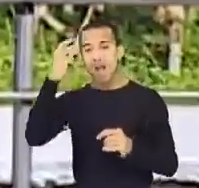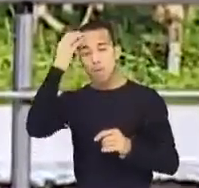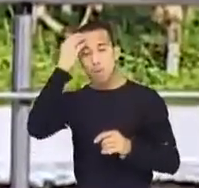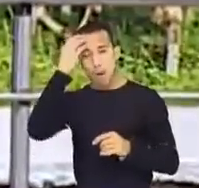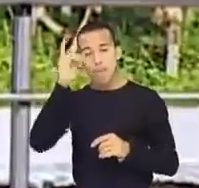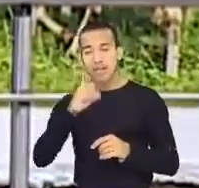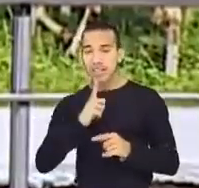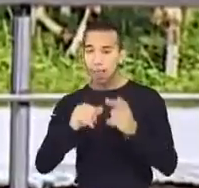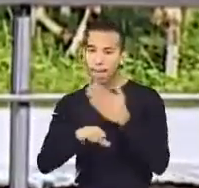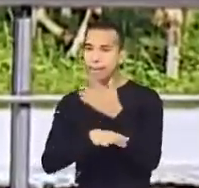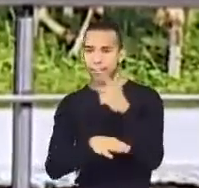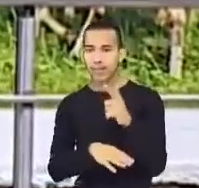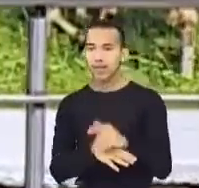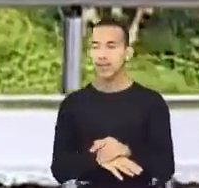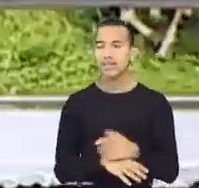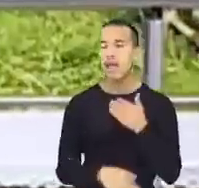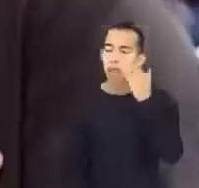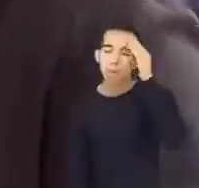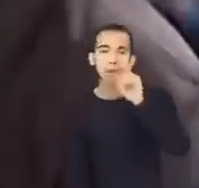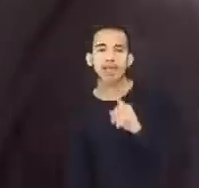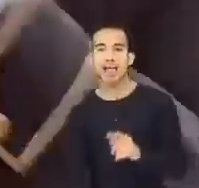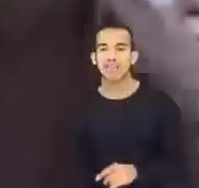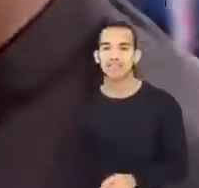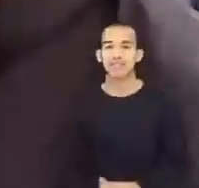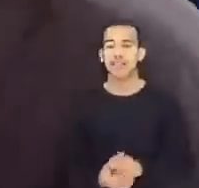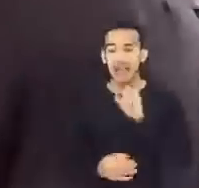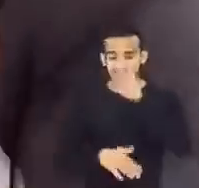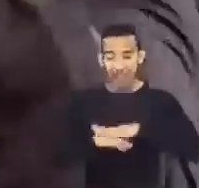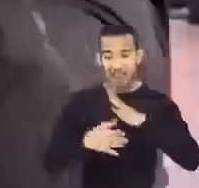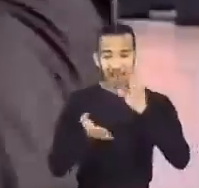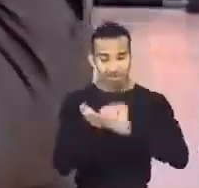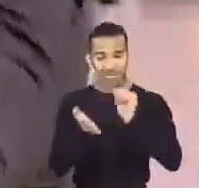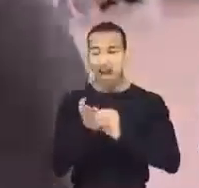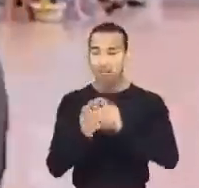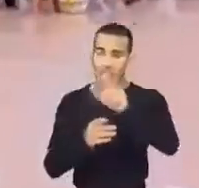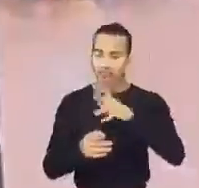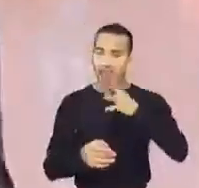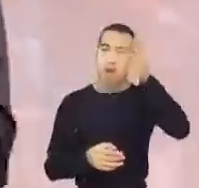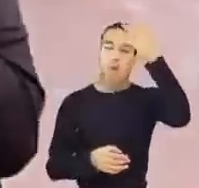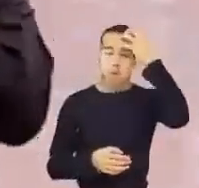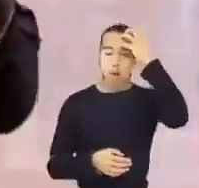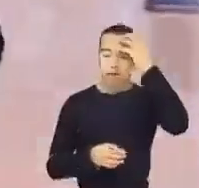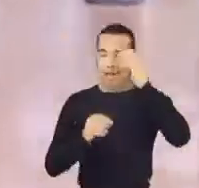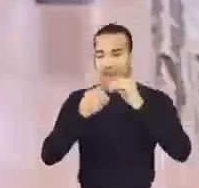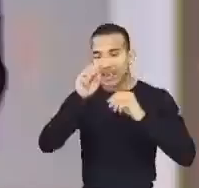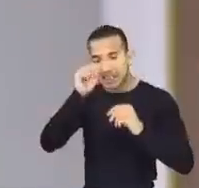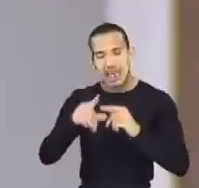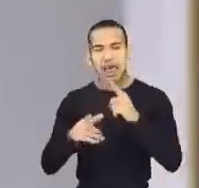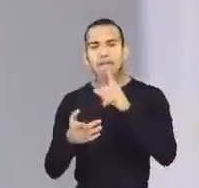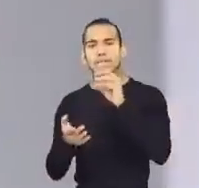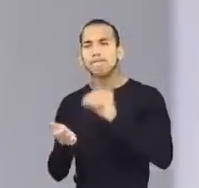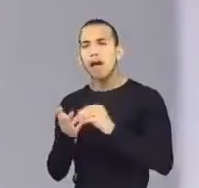não? Eu não entendo. Se faltou ele é o culpado, será que estão subestimando